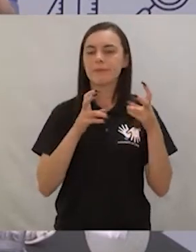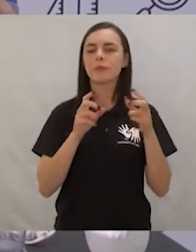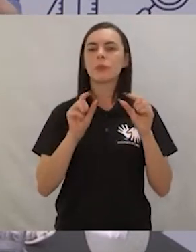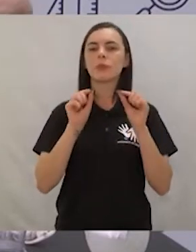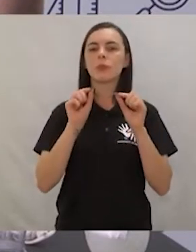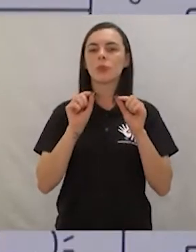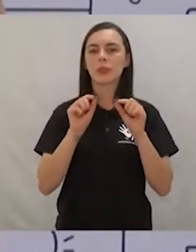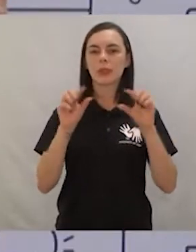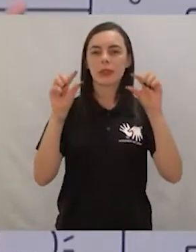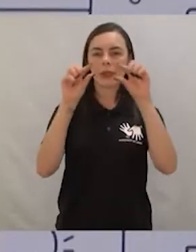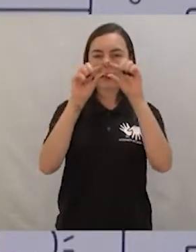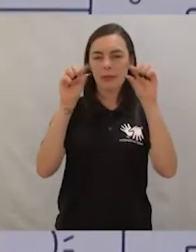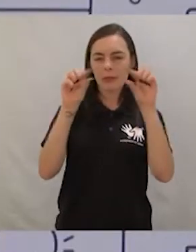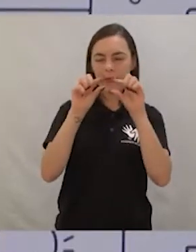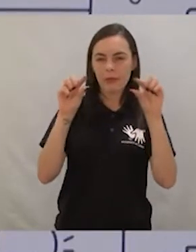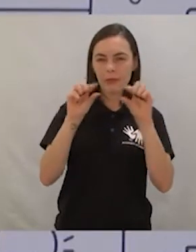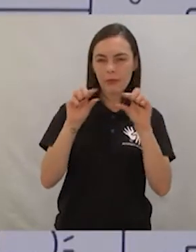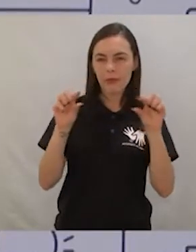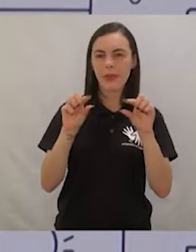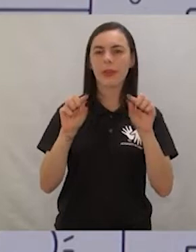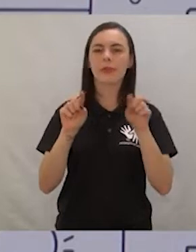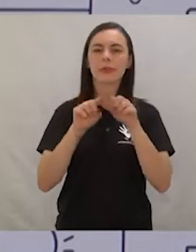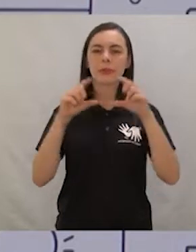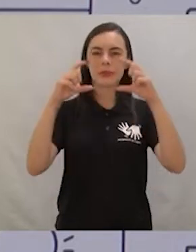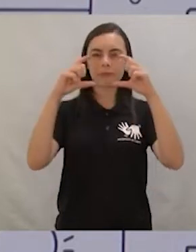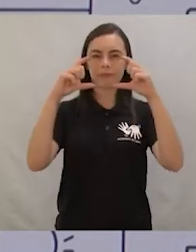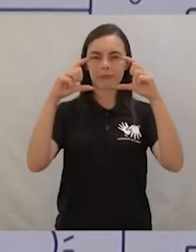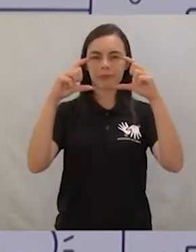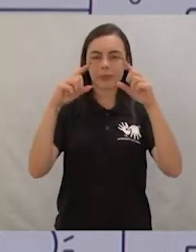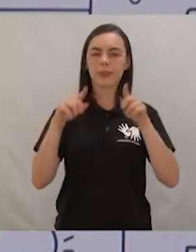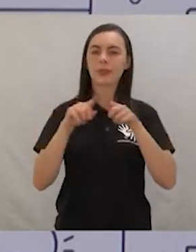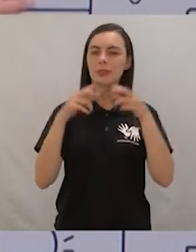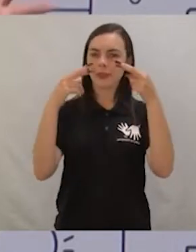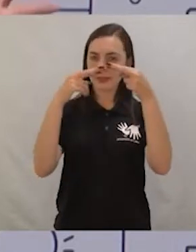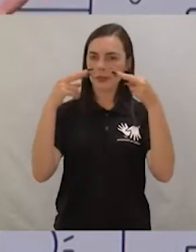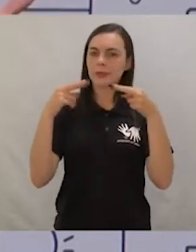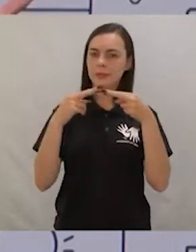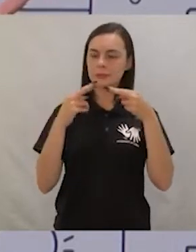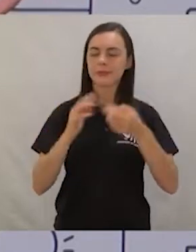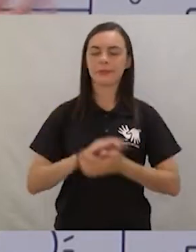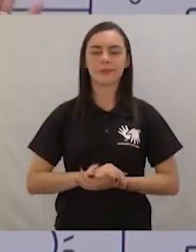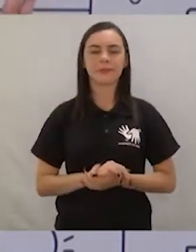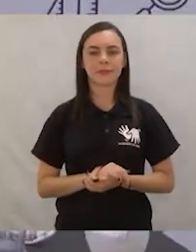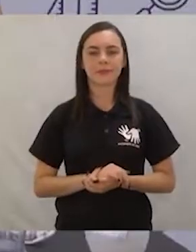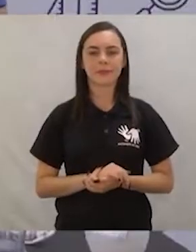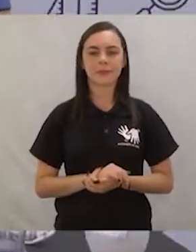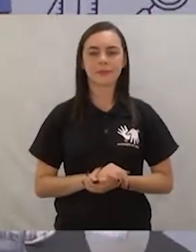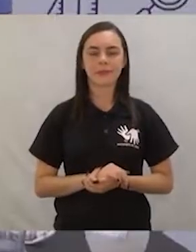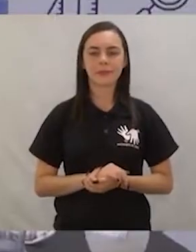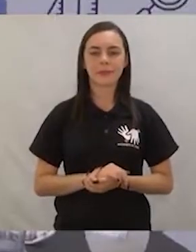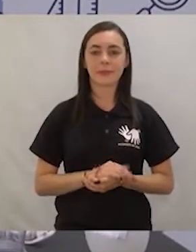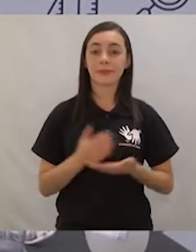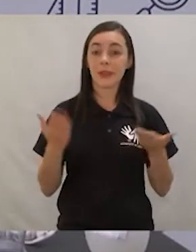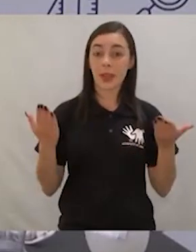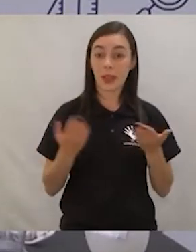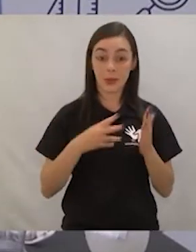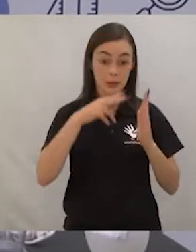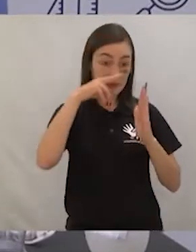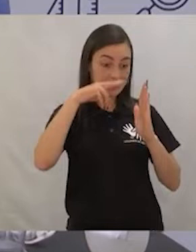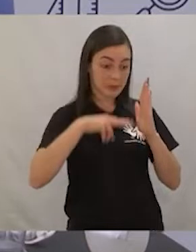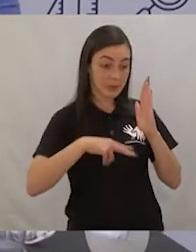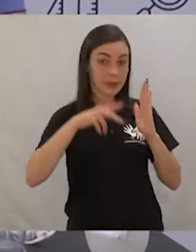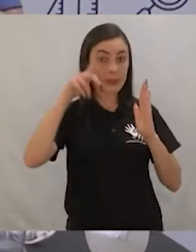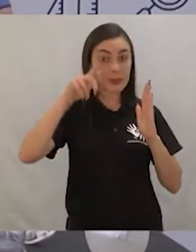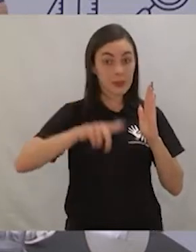para vocês os versos, as estrofes e as rimas quando aparecer. Olha, agora nós vamos